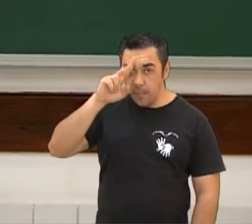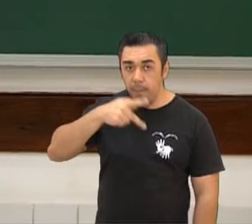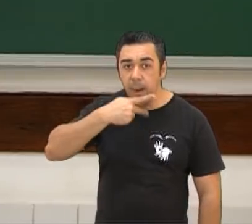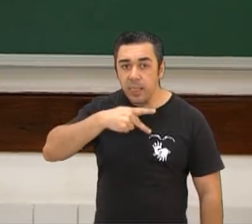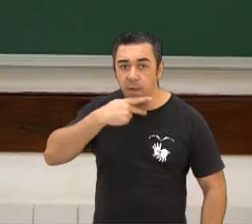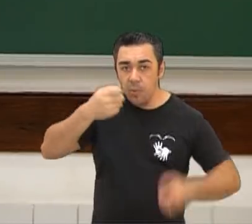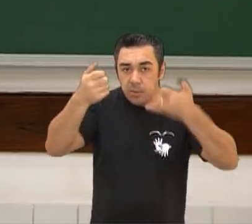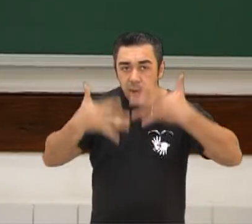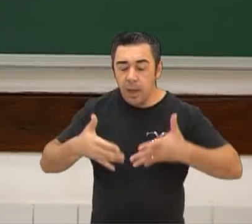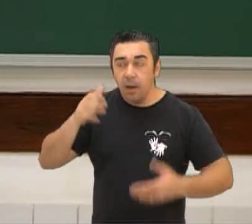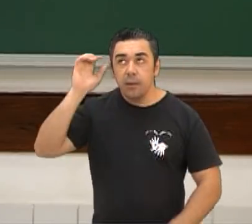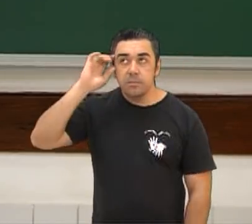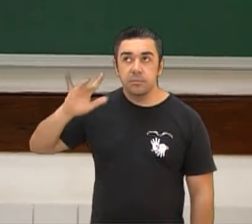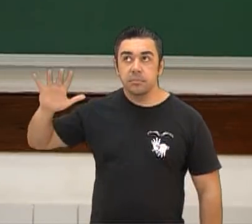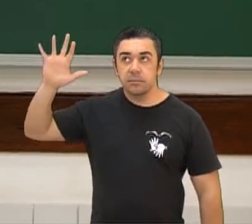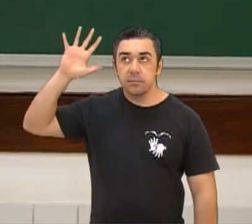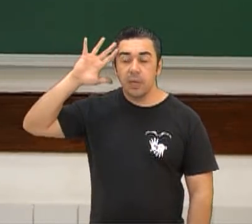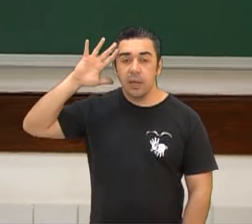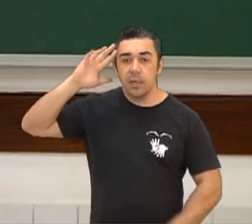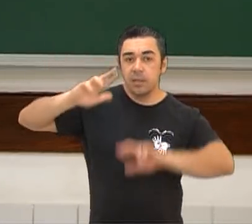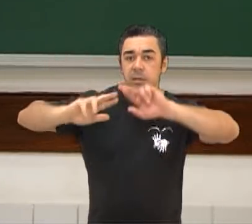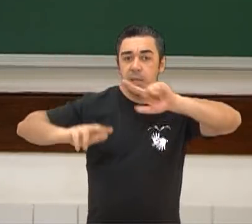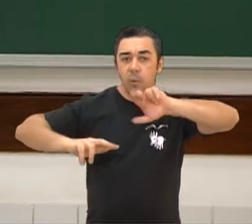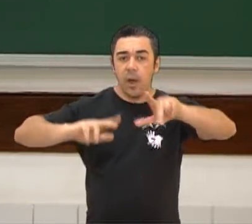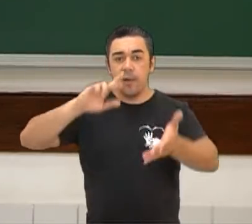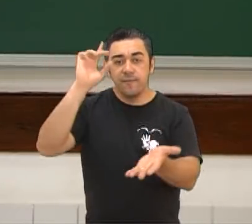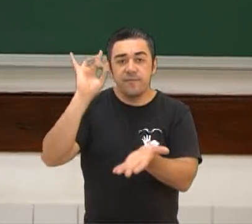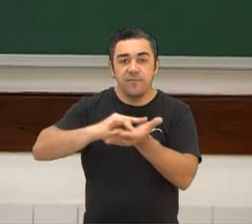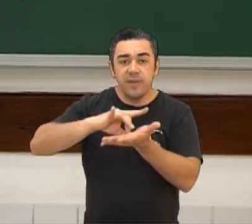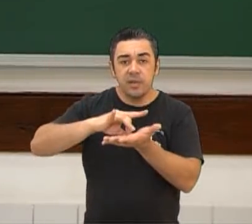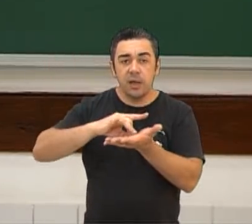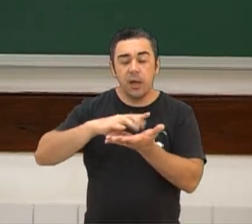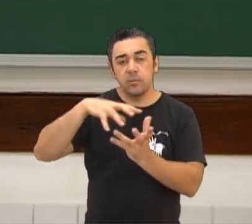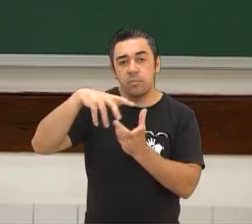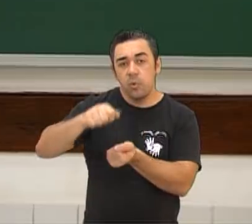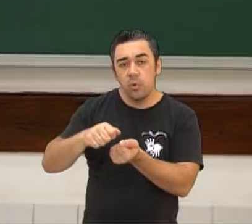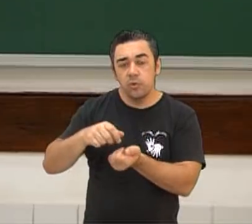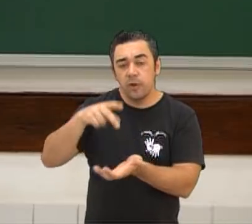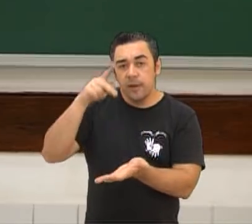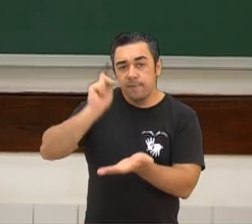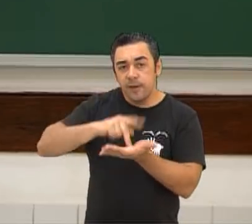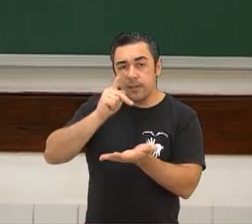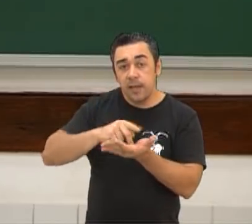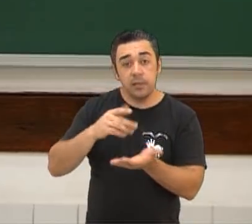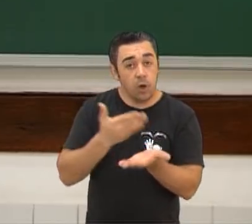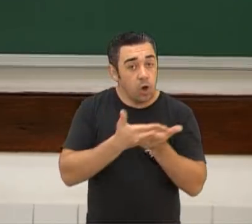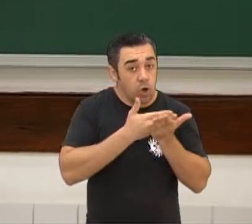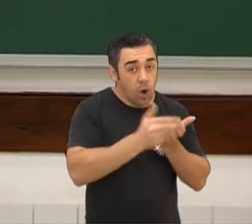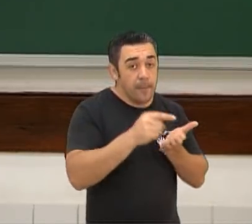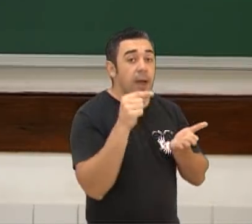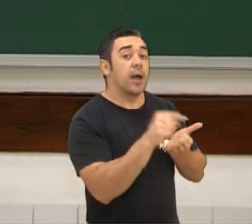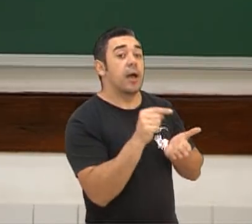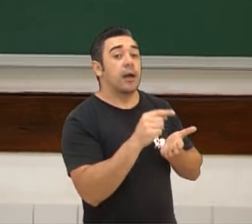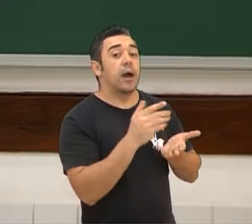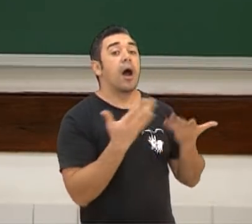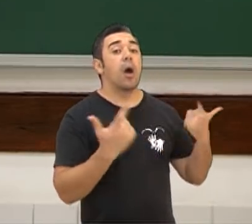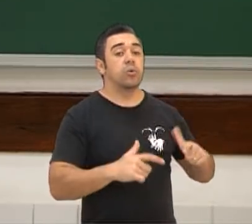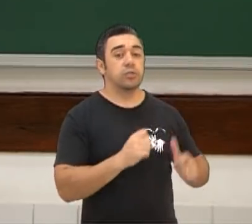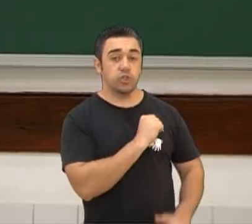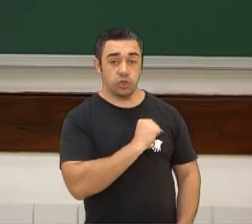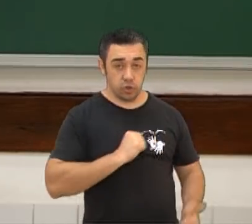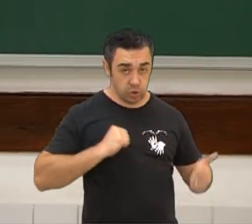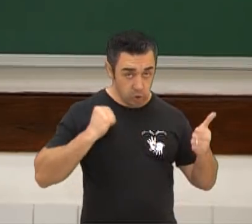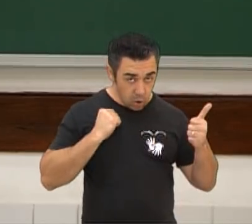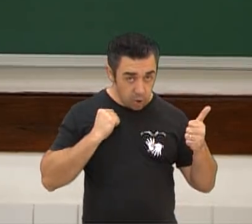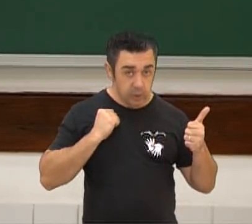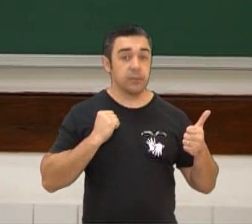ideal para não viver o próprio mundo e a própria realidade. Tá? Isso se inicia lá, né, com Sócrates e Platão, segundo